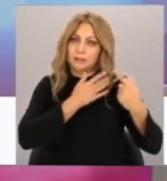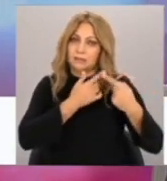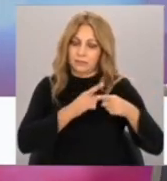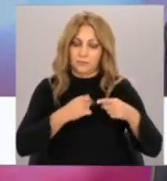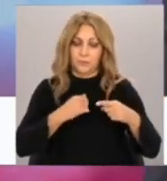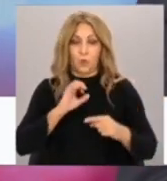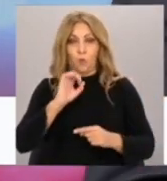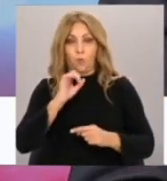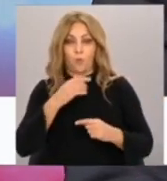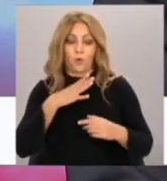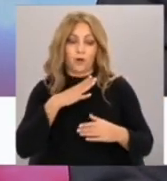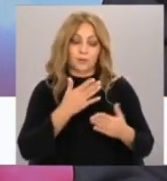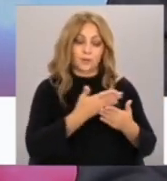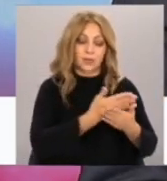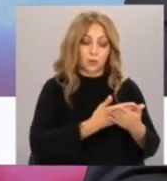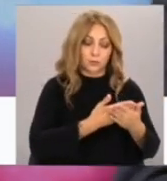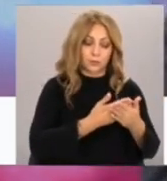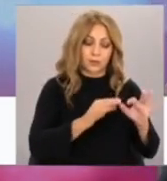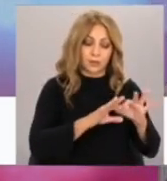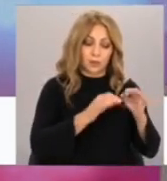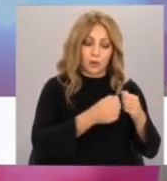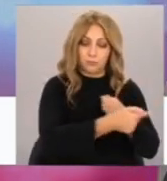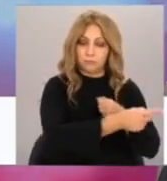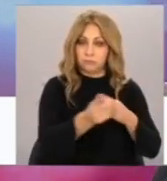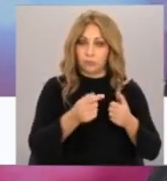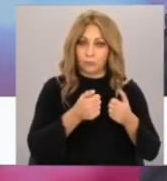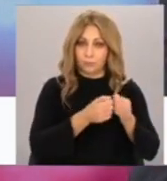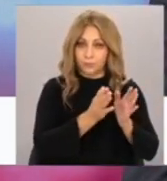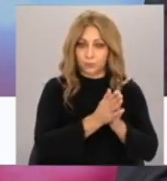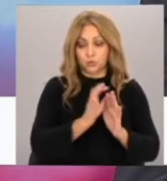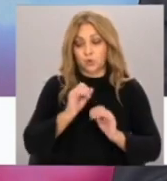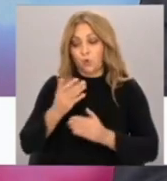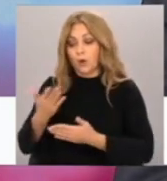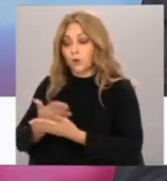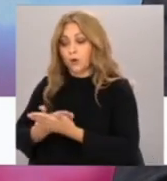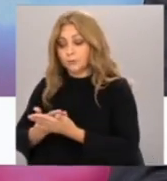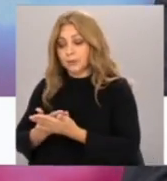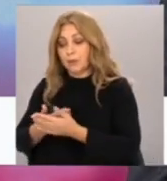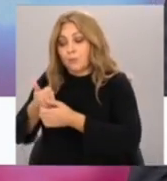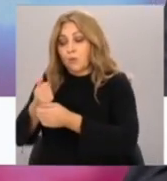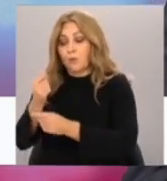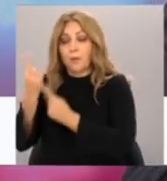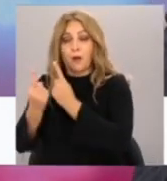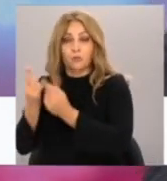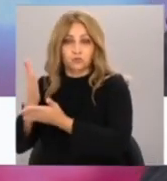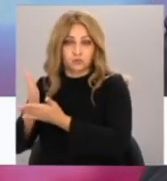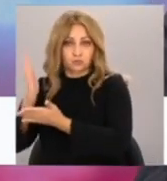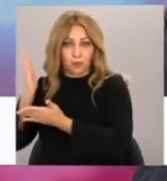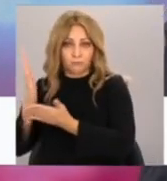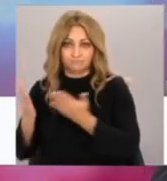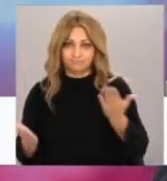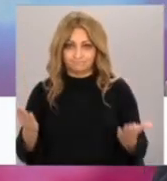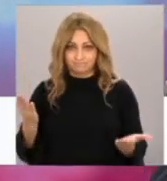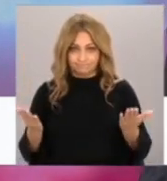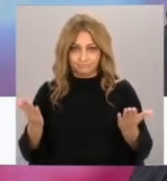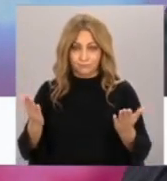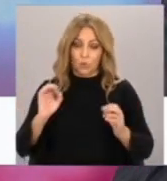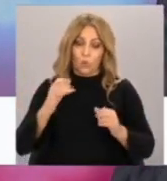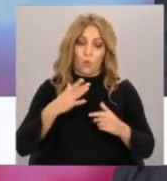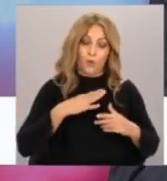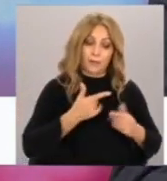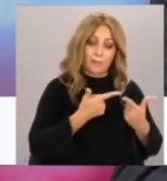queremos uma economia funcione para todos ou sete anos miconia funcionam só para alguns ou nós queremos a